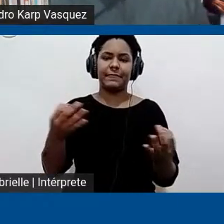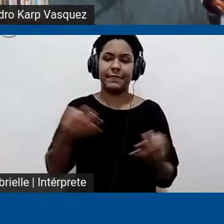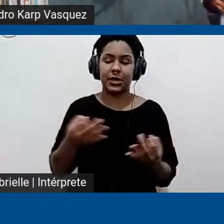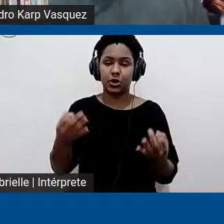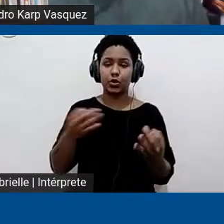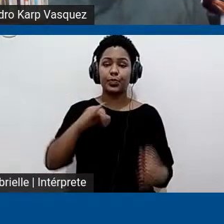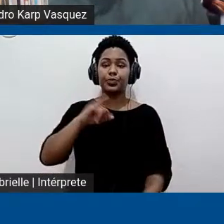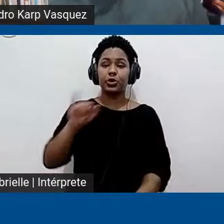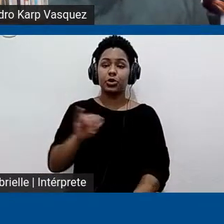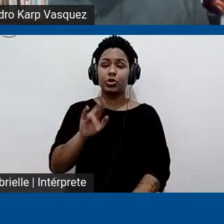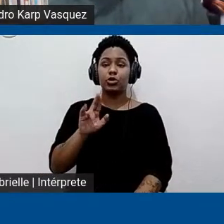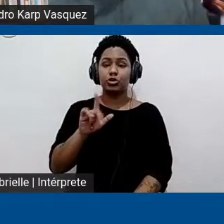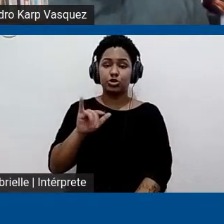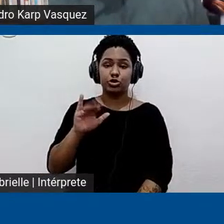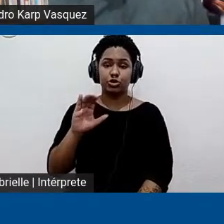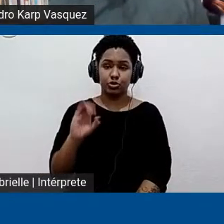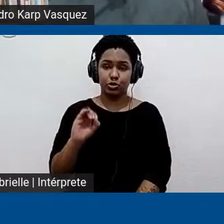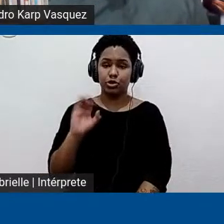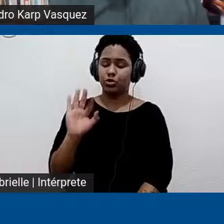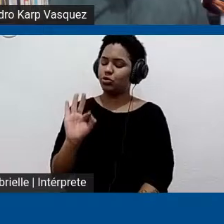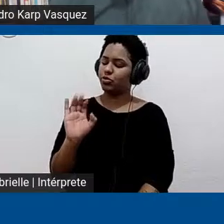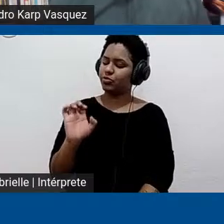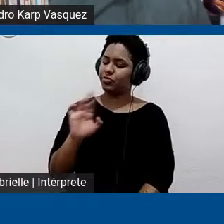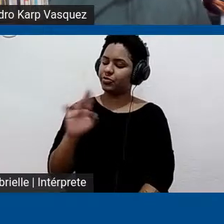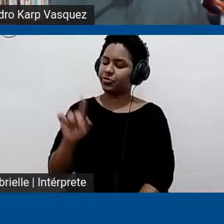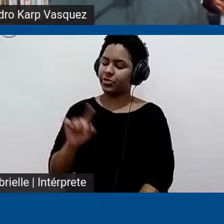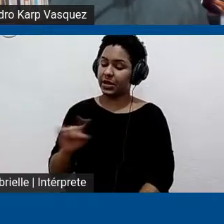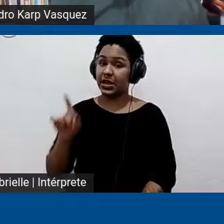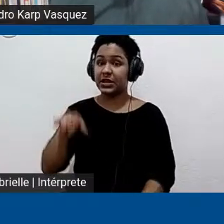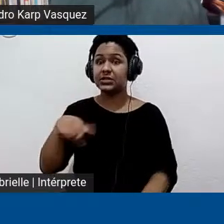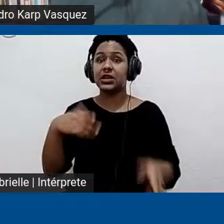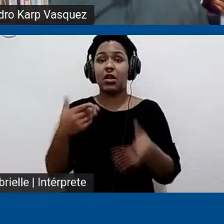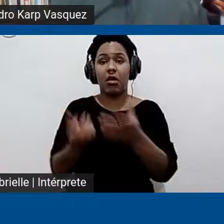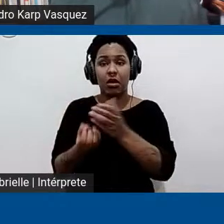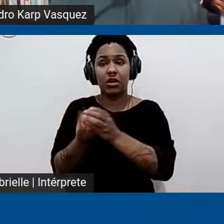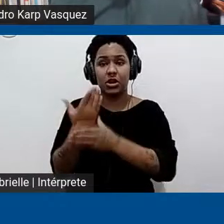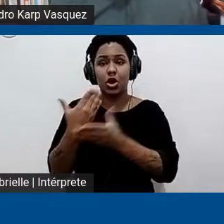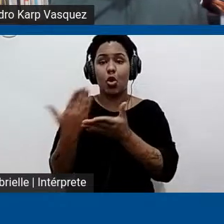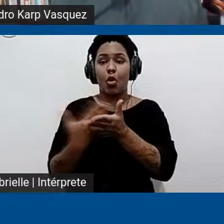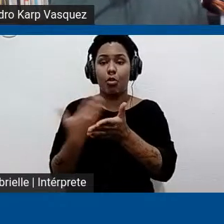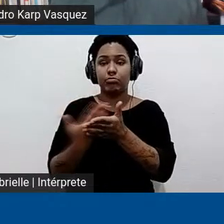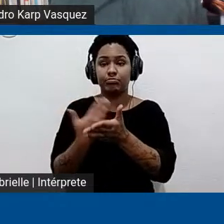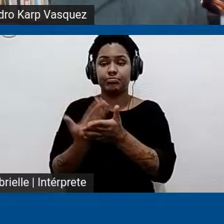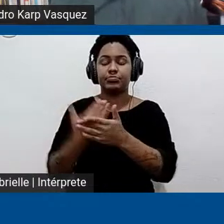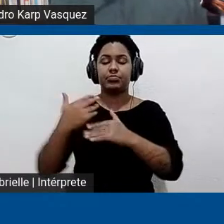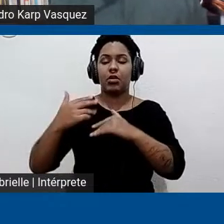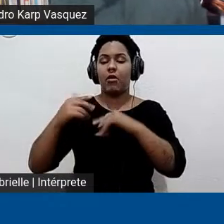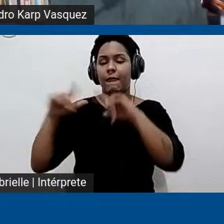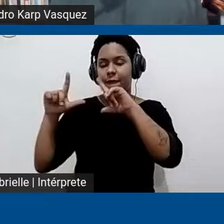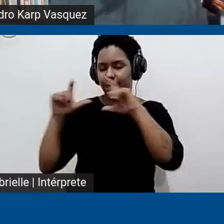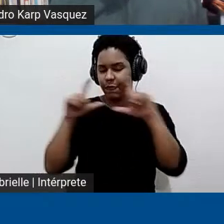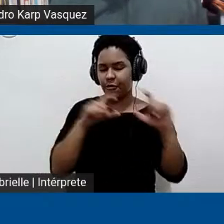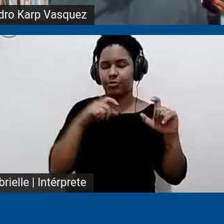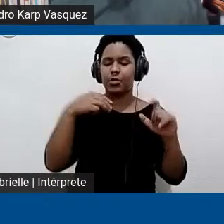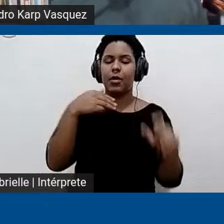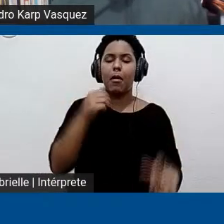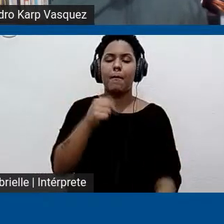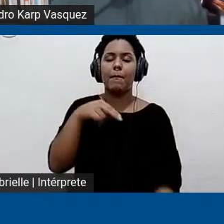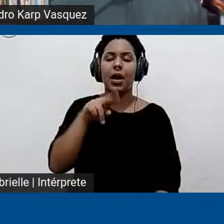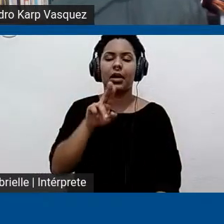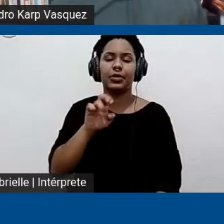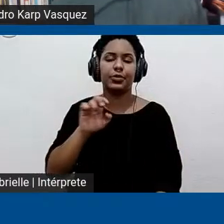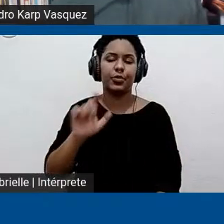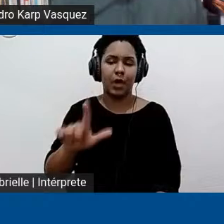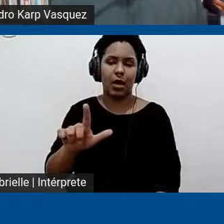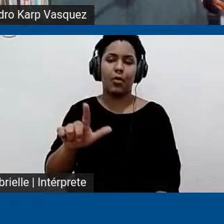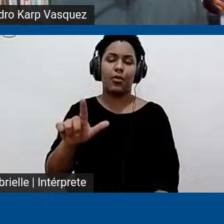Júlio Ferreira, ele é autor de um manual de fotografia, né, que certamente é um